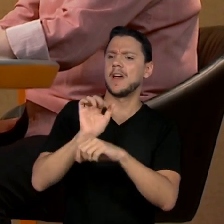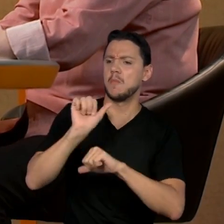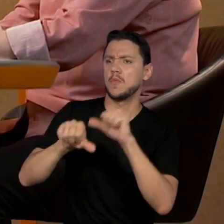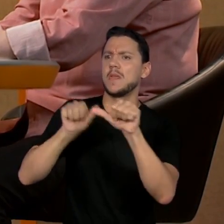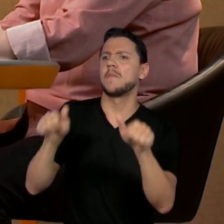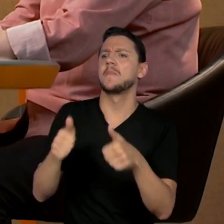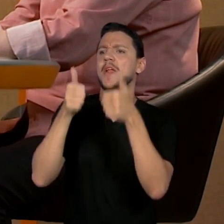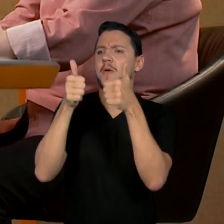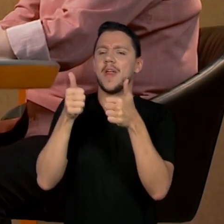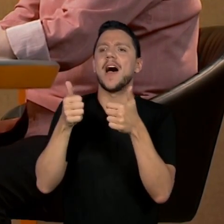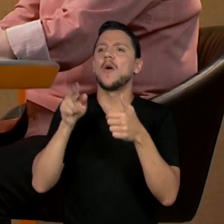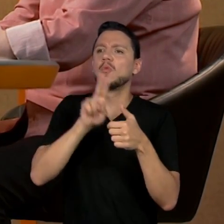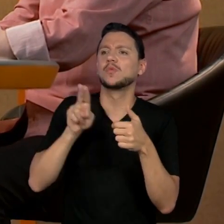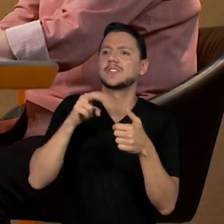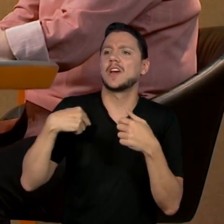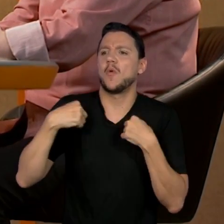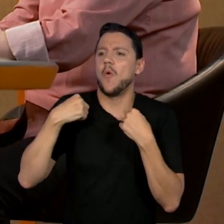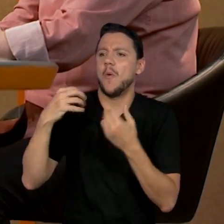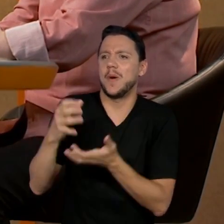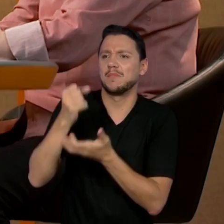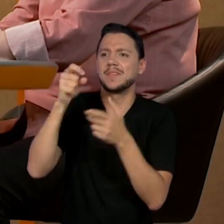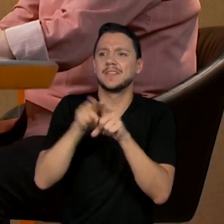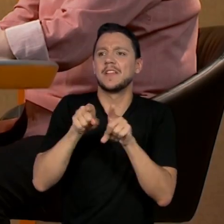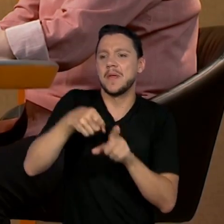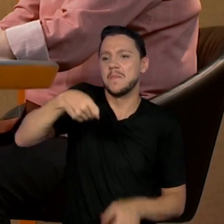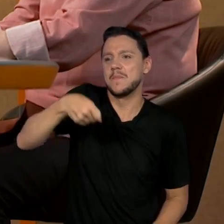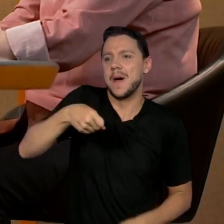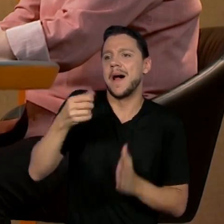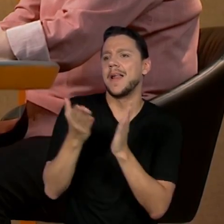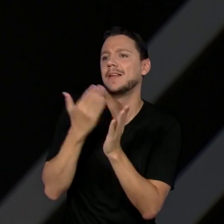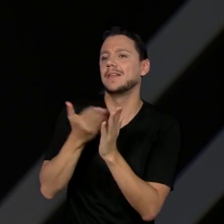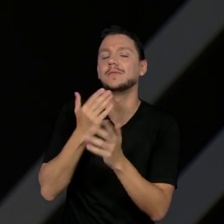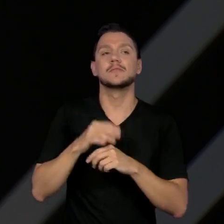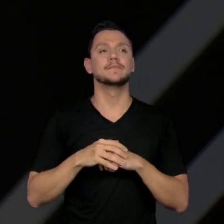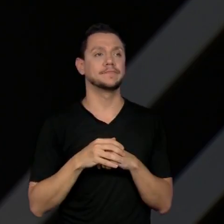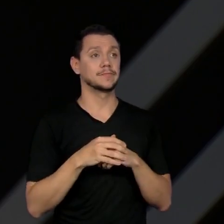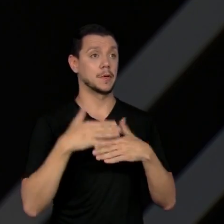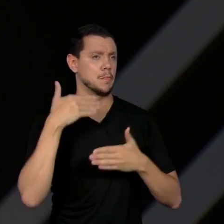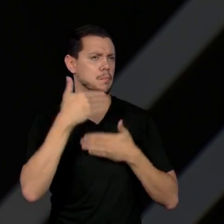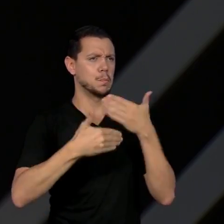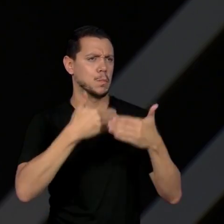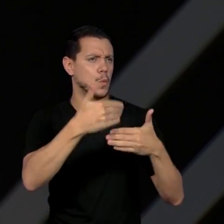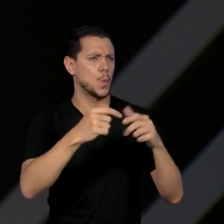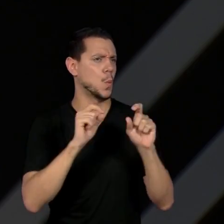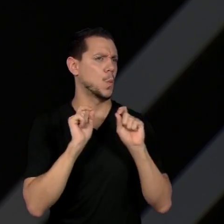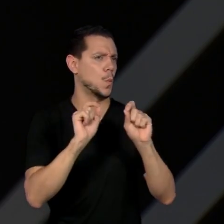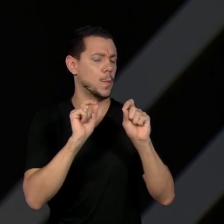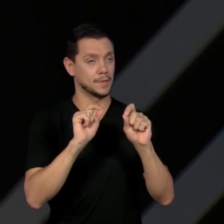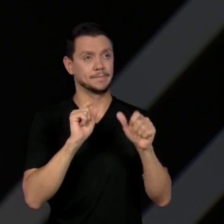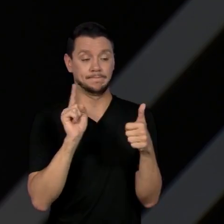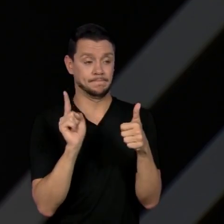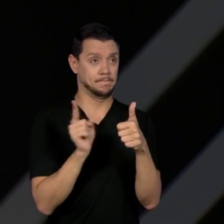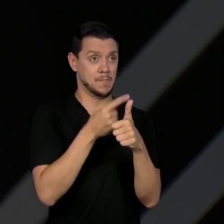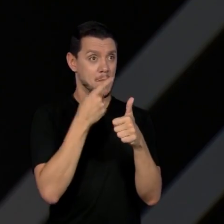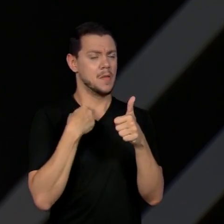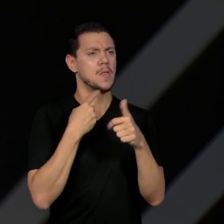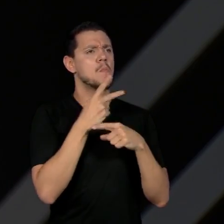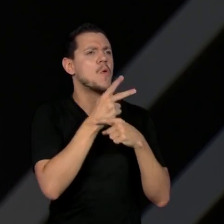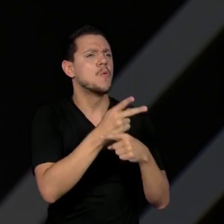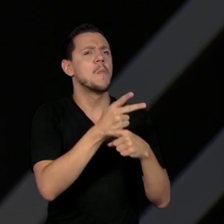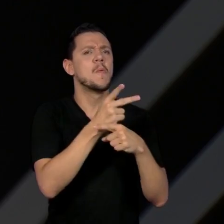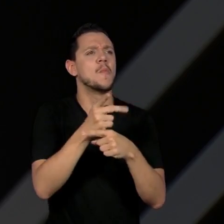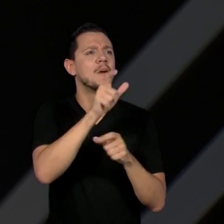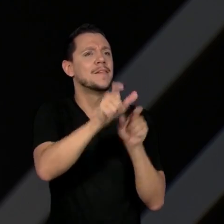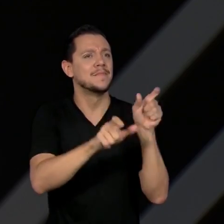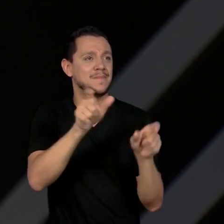livros? O processo foi o seguinte, eu primeiro procurei as